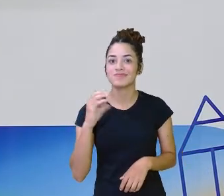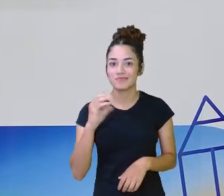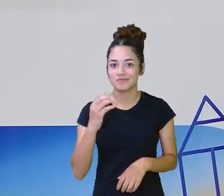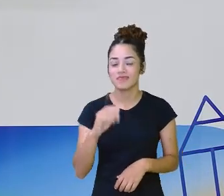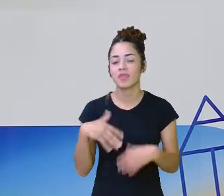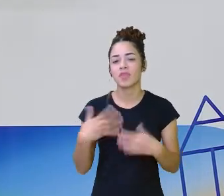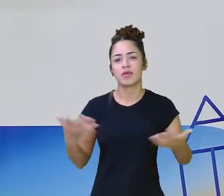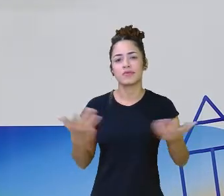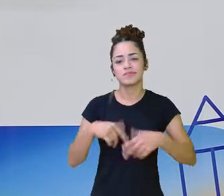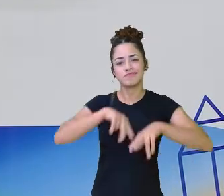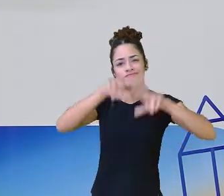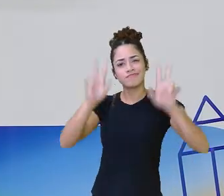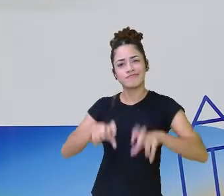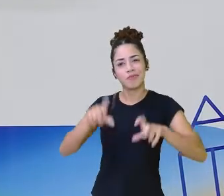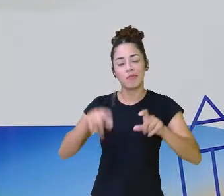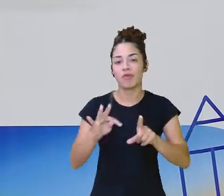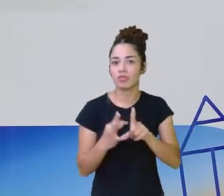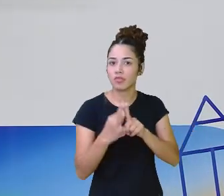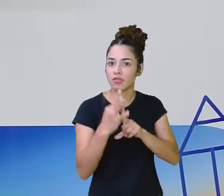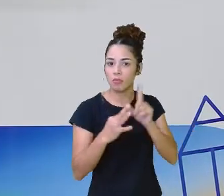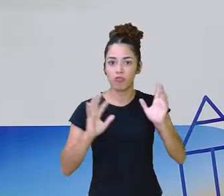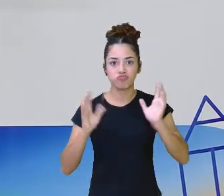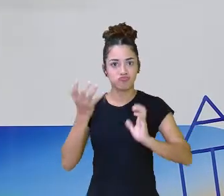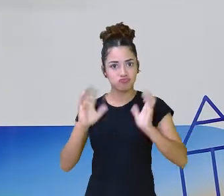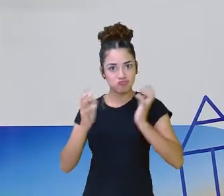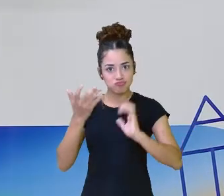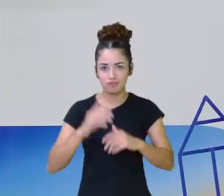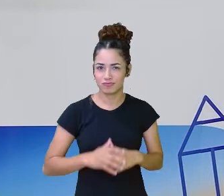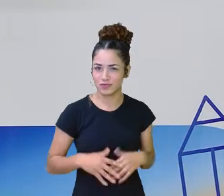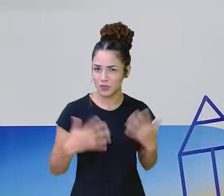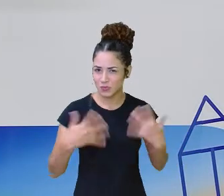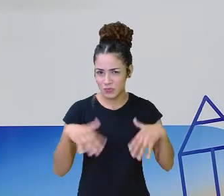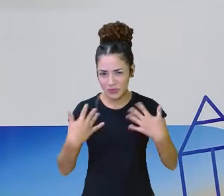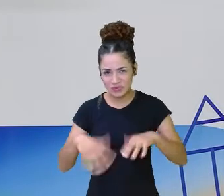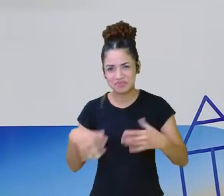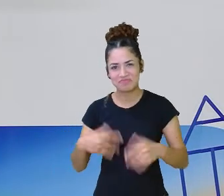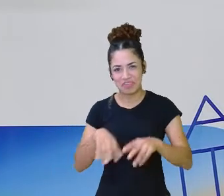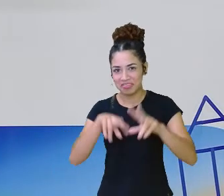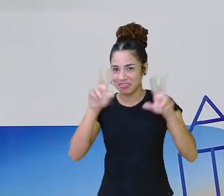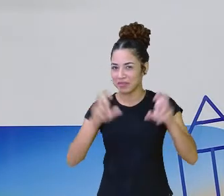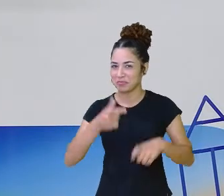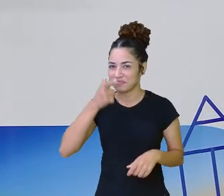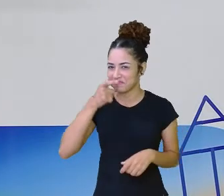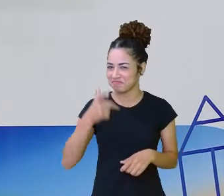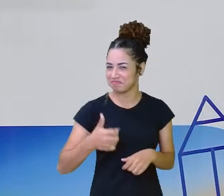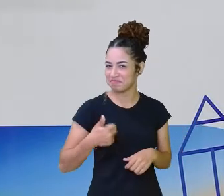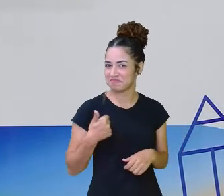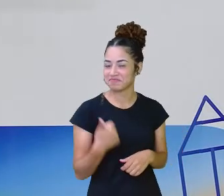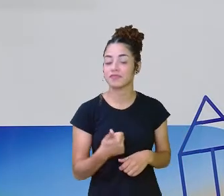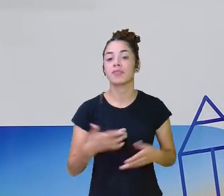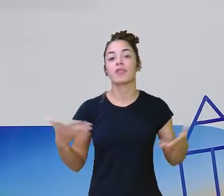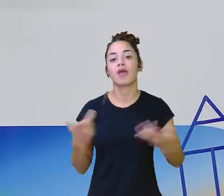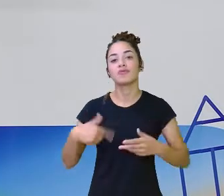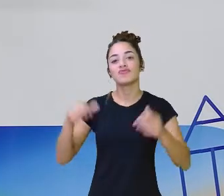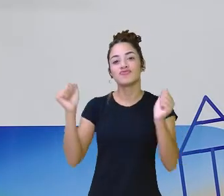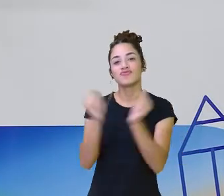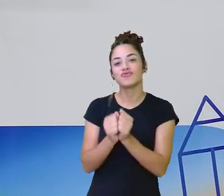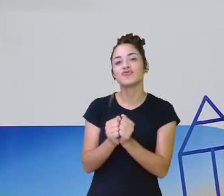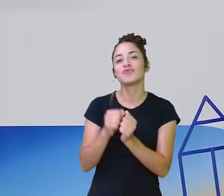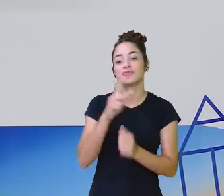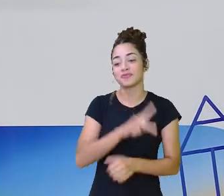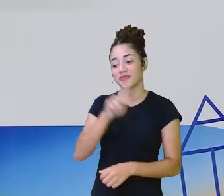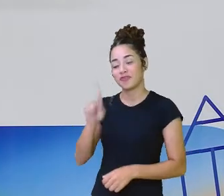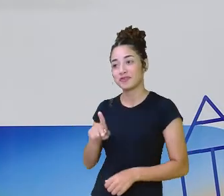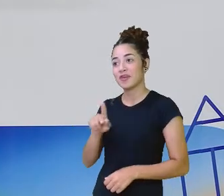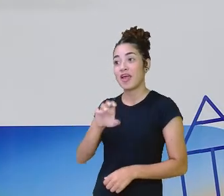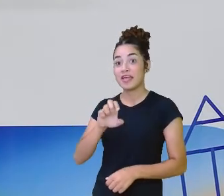falar, ó, temperatura e clima, que assunto interessante. E para me acompanhar aqui hoje temos a professora